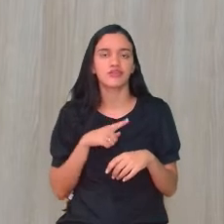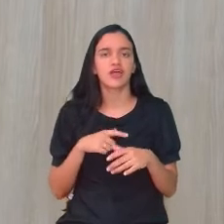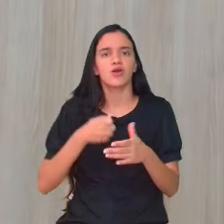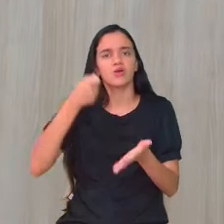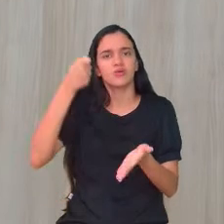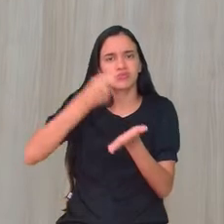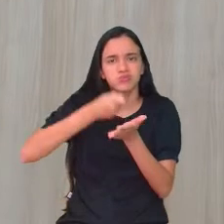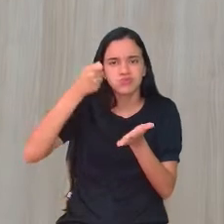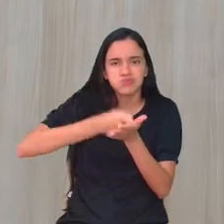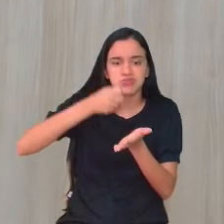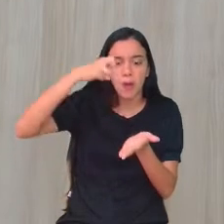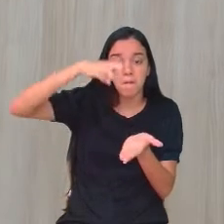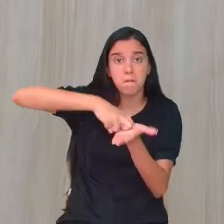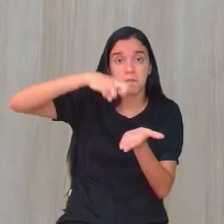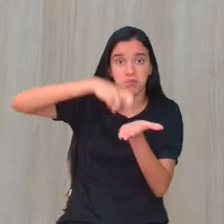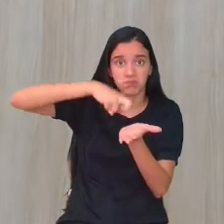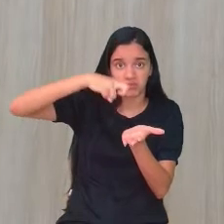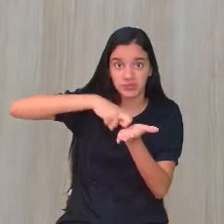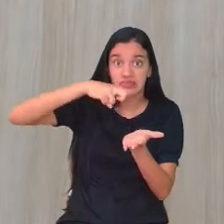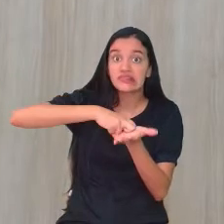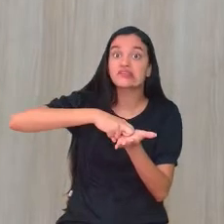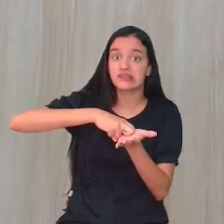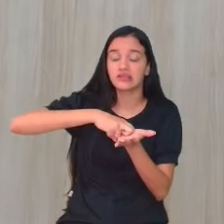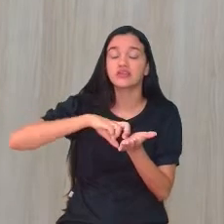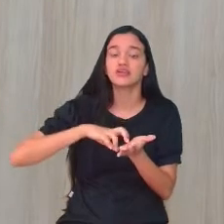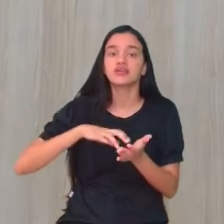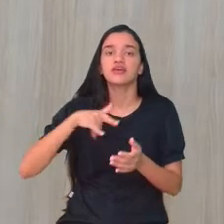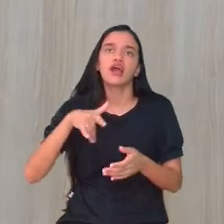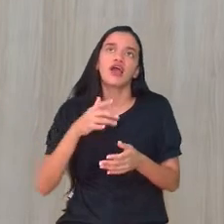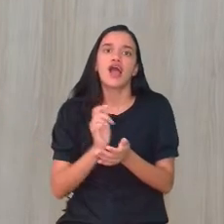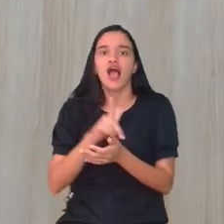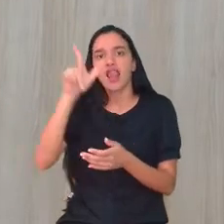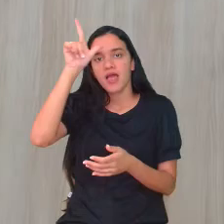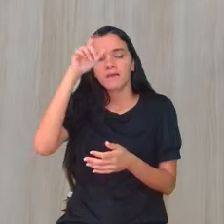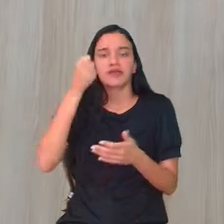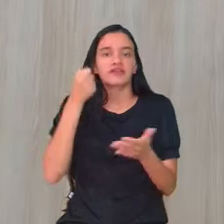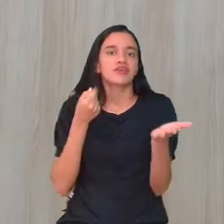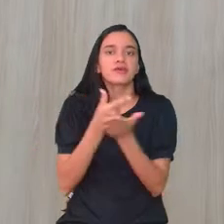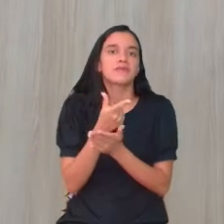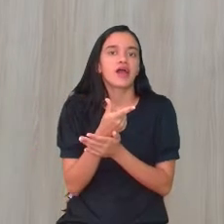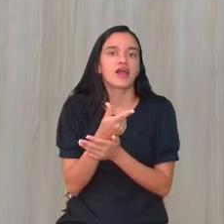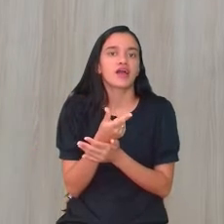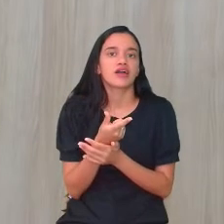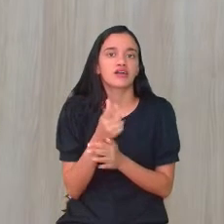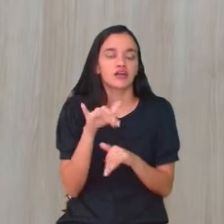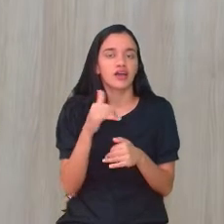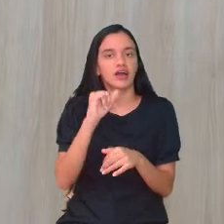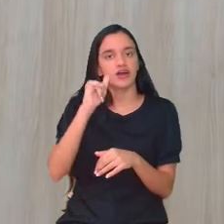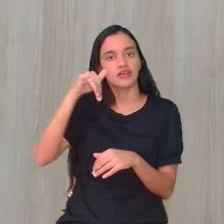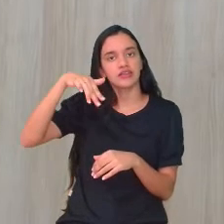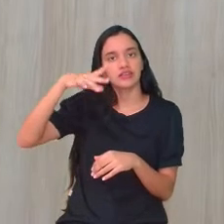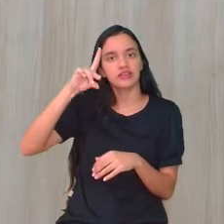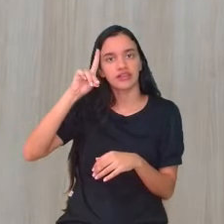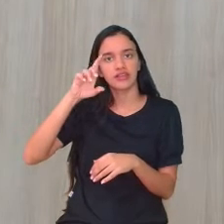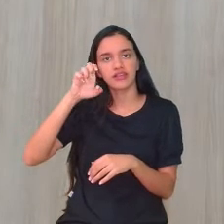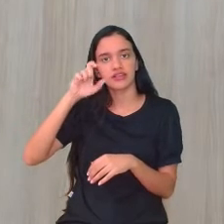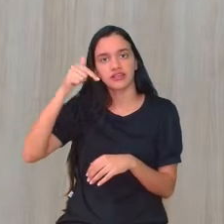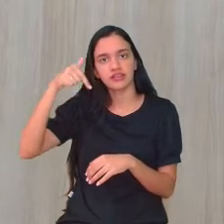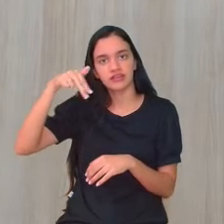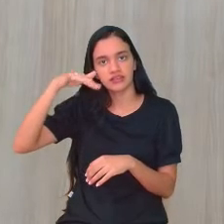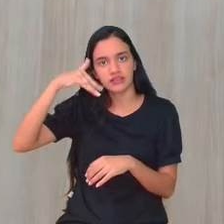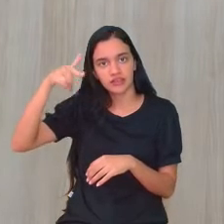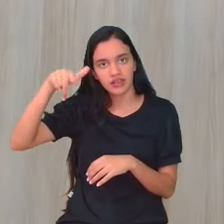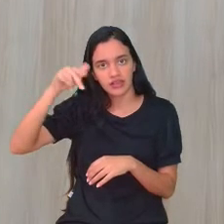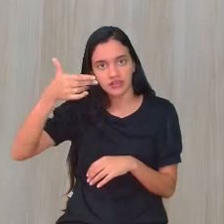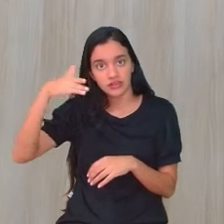né, duras punições. A Alemanha teve que pagar, por exemplo, uma indenização muito alta, né, para os vencedores da guerra,